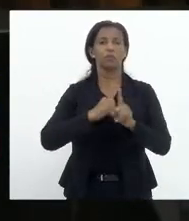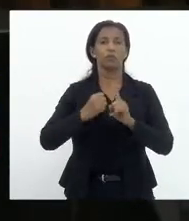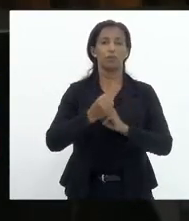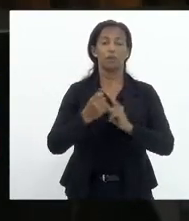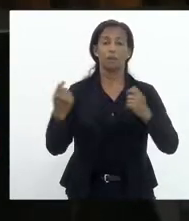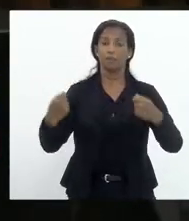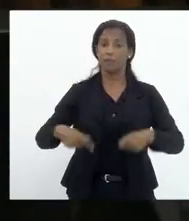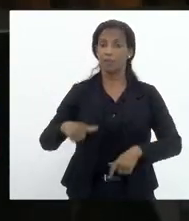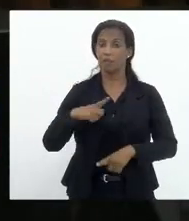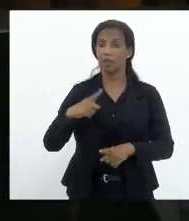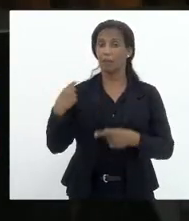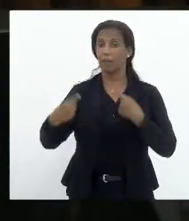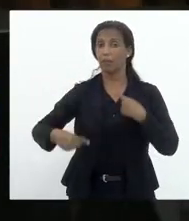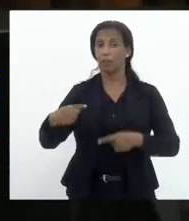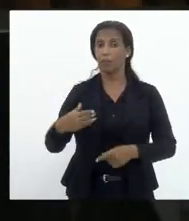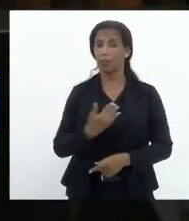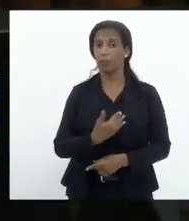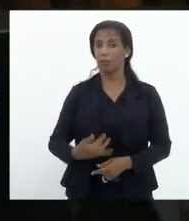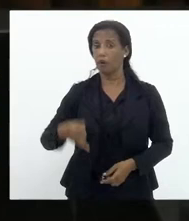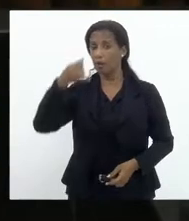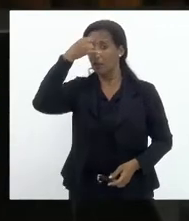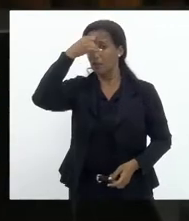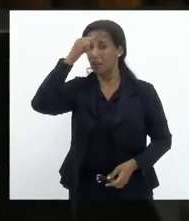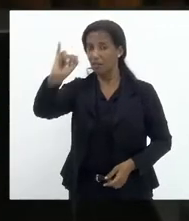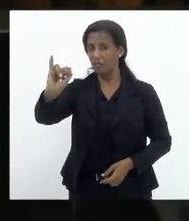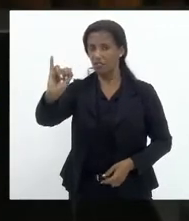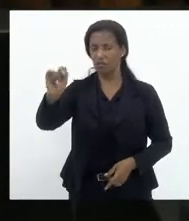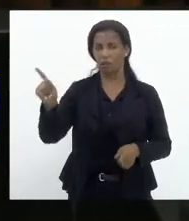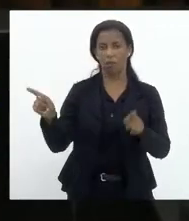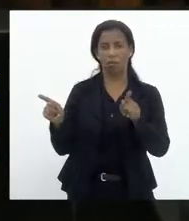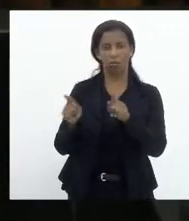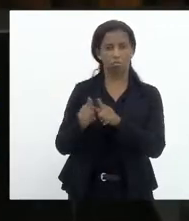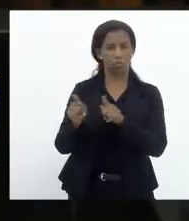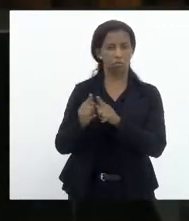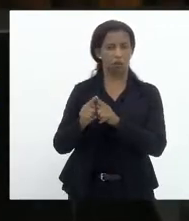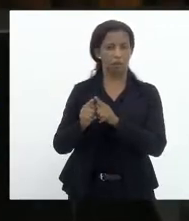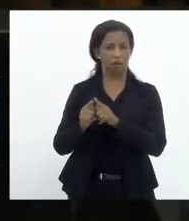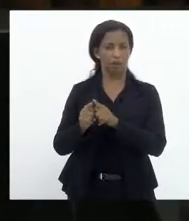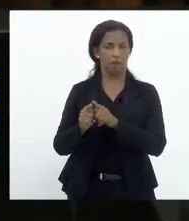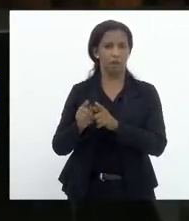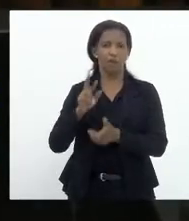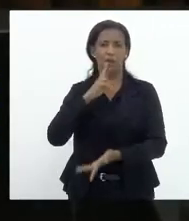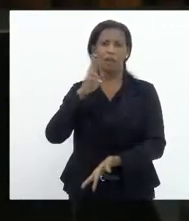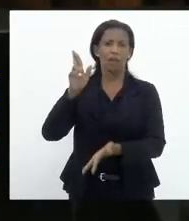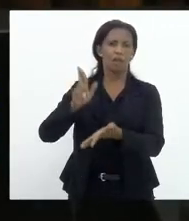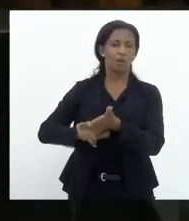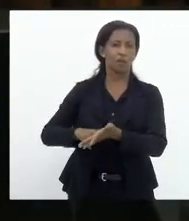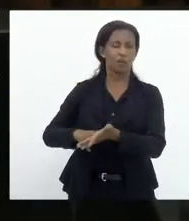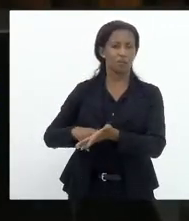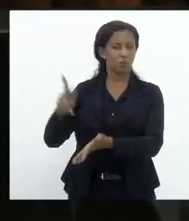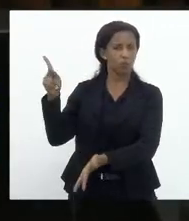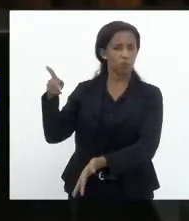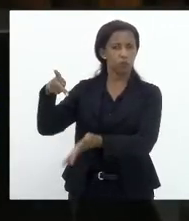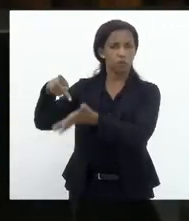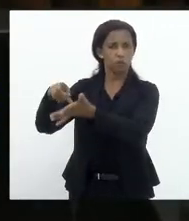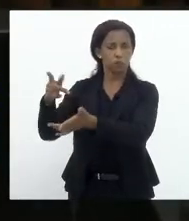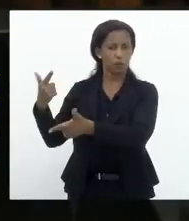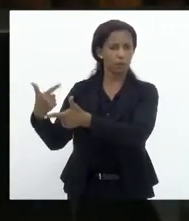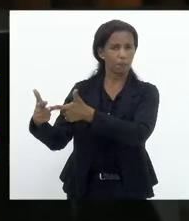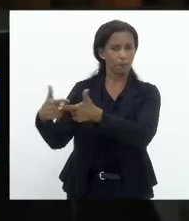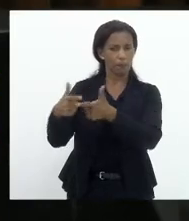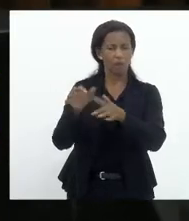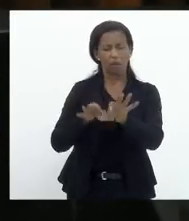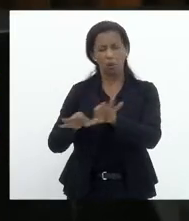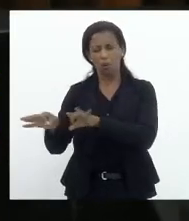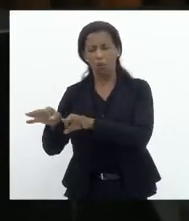preciso adotar políticas públicas que evitem o punitivismo com o reconhecimento real da problemática e com medidas